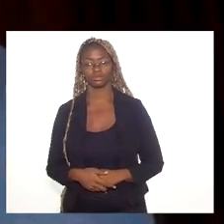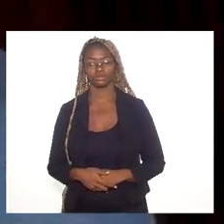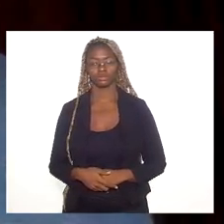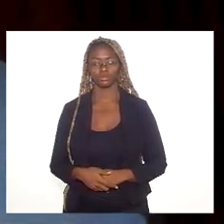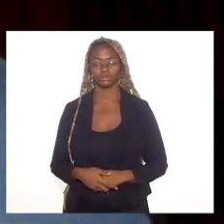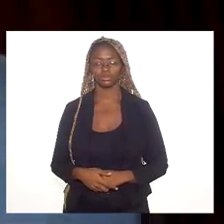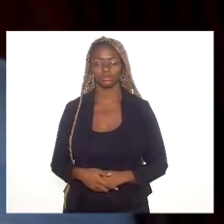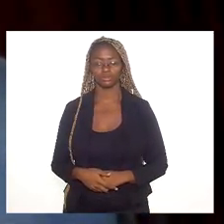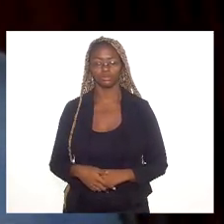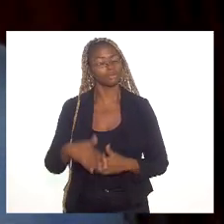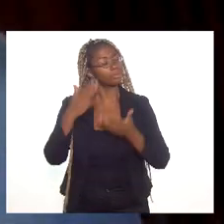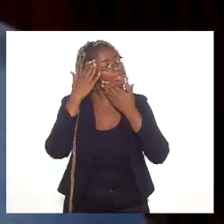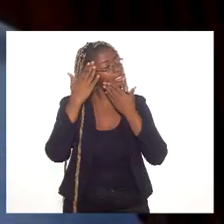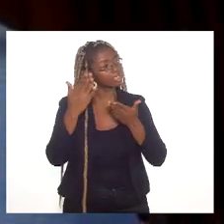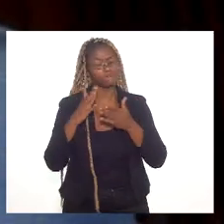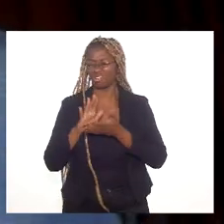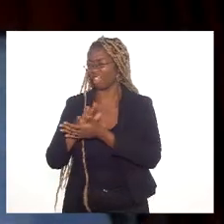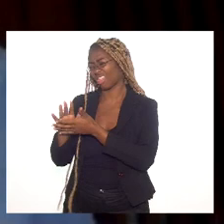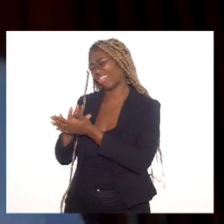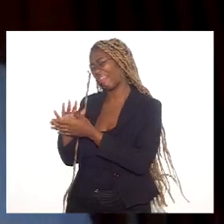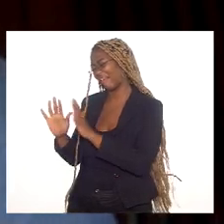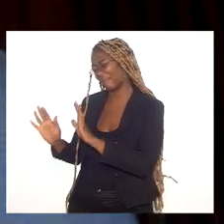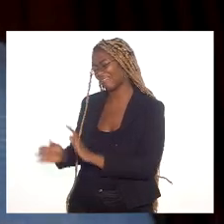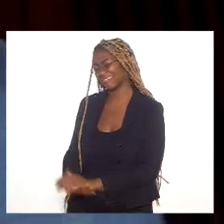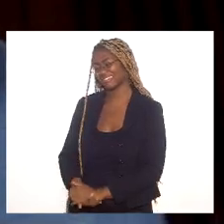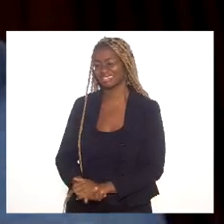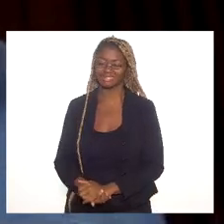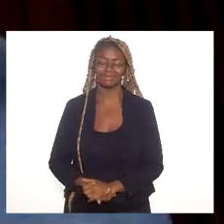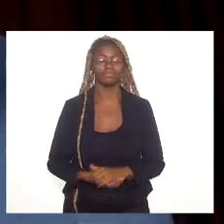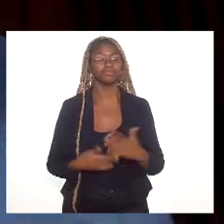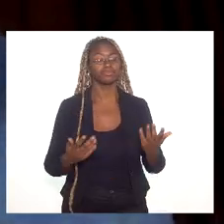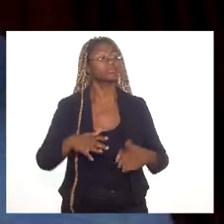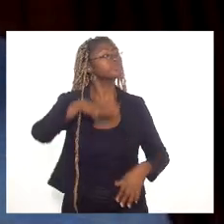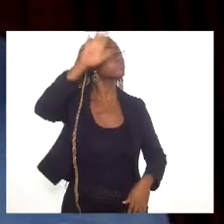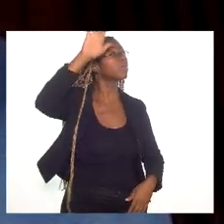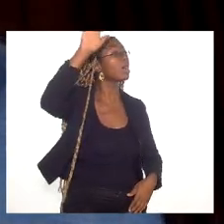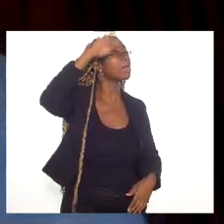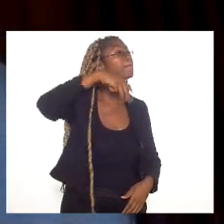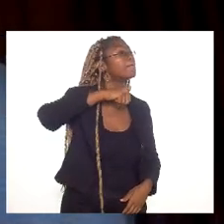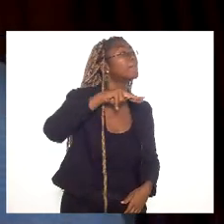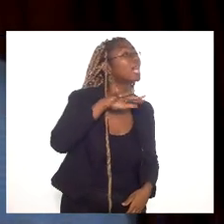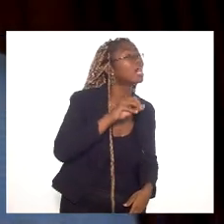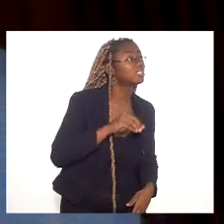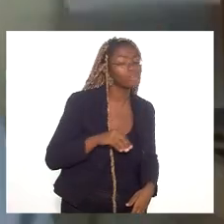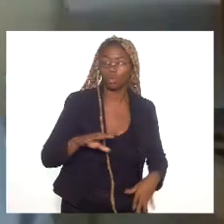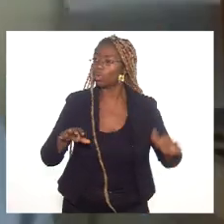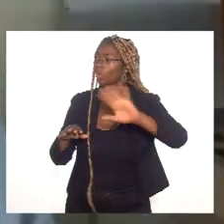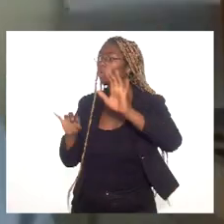obrigado. Nada. Relator do... Oi, Luiz Paulo.